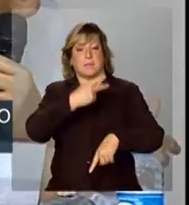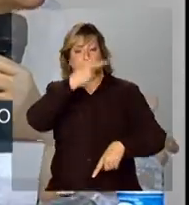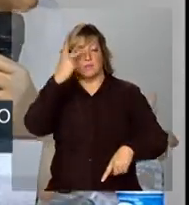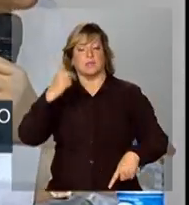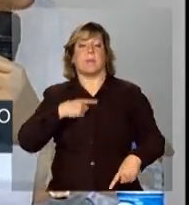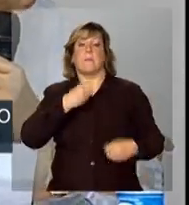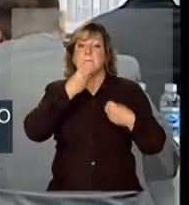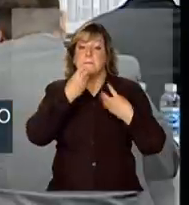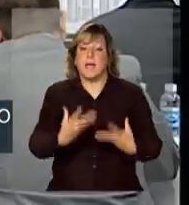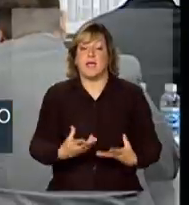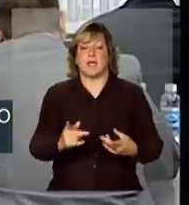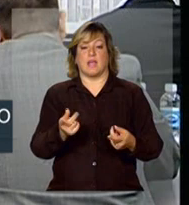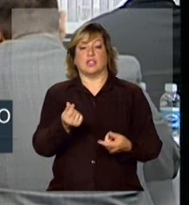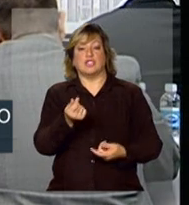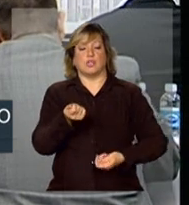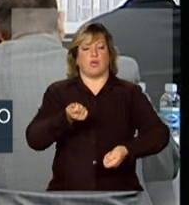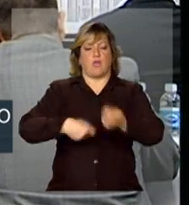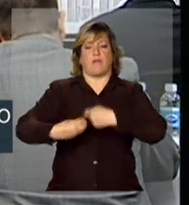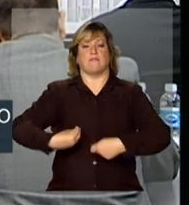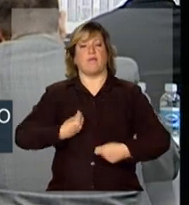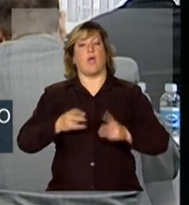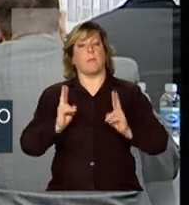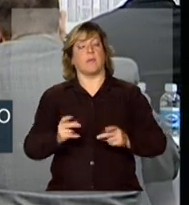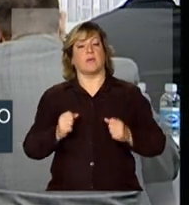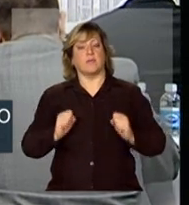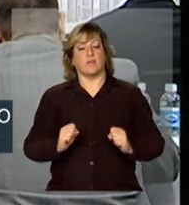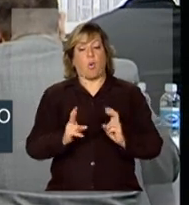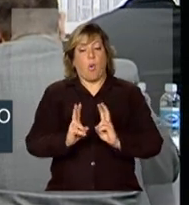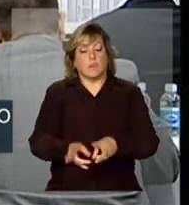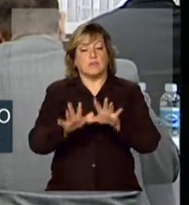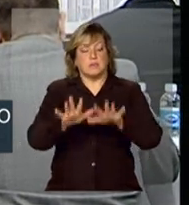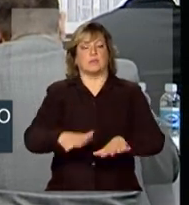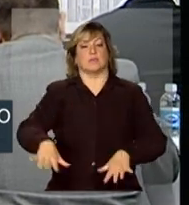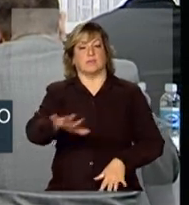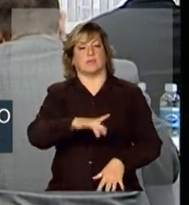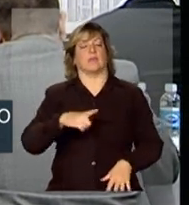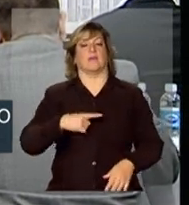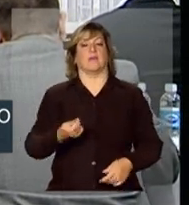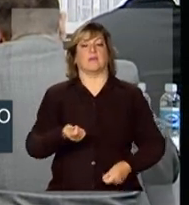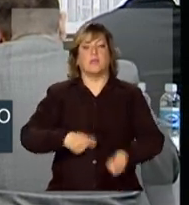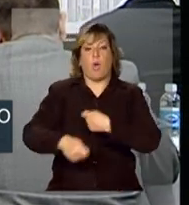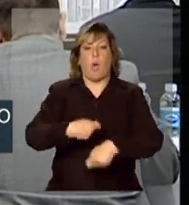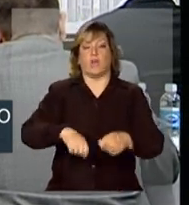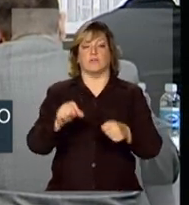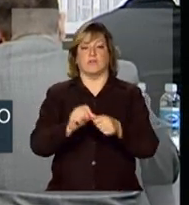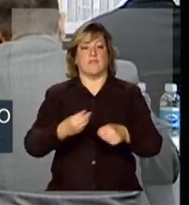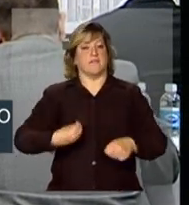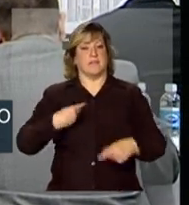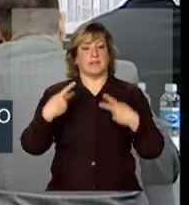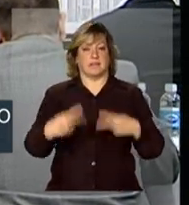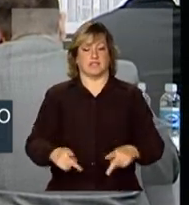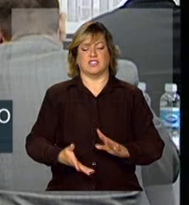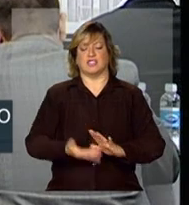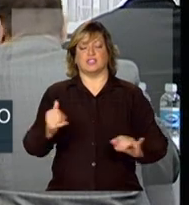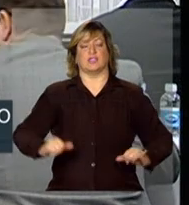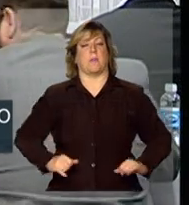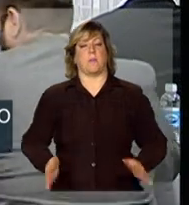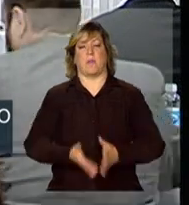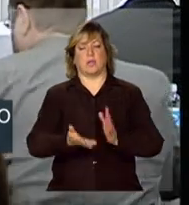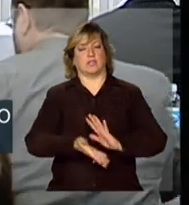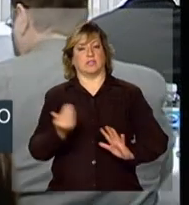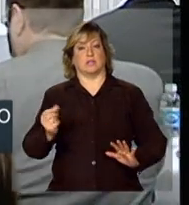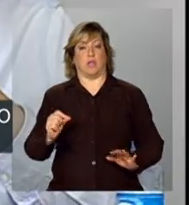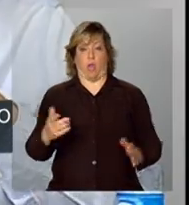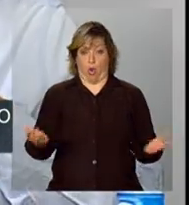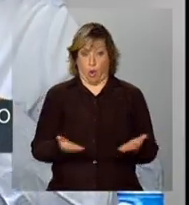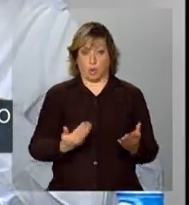os meios econômicos para que elas possam sobreviver e viver da sua produção. Né? Primeiro, sobreviver, tirar da pobreza. Tá? Hoje